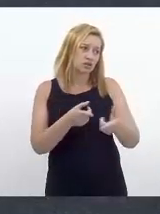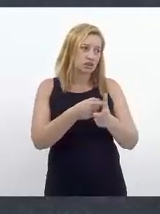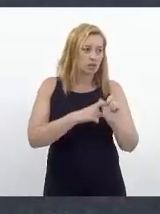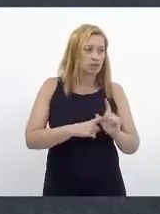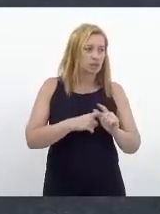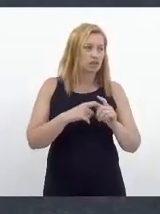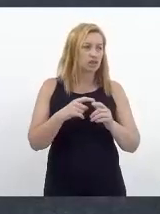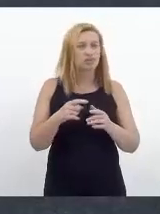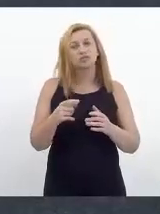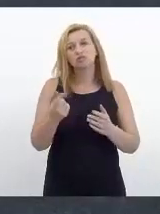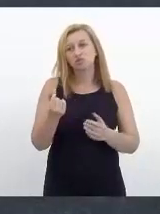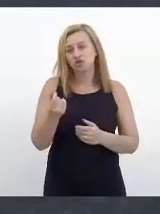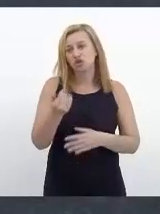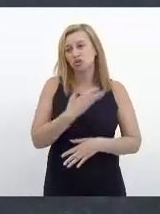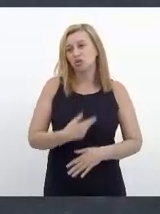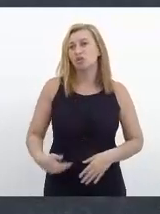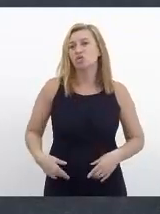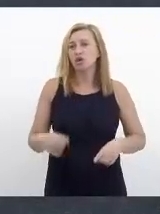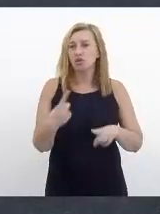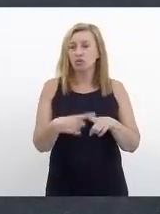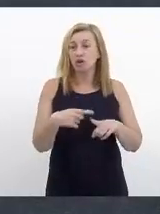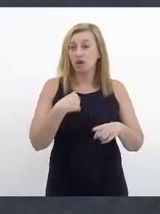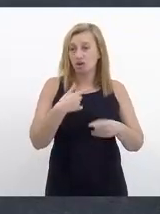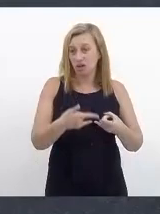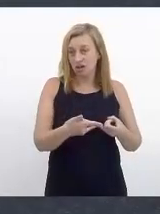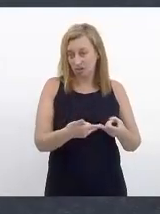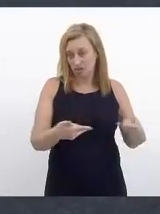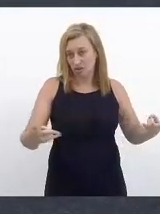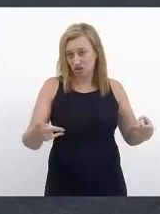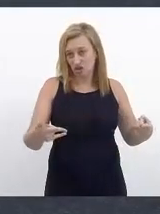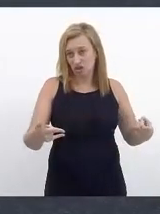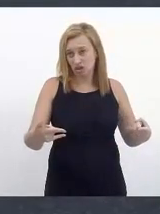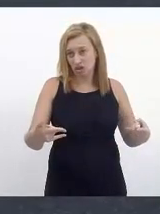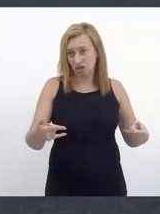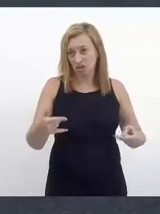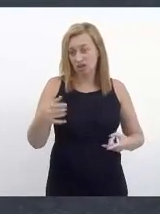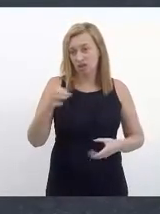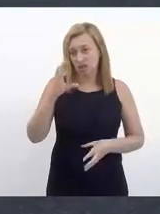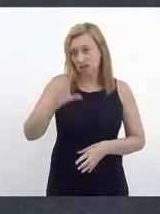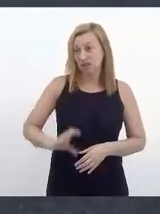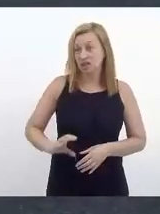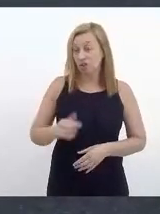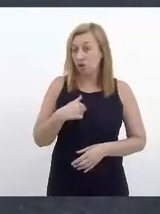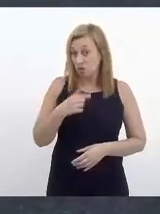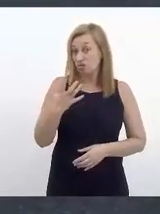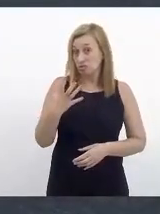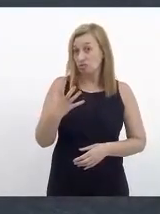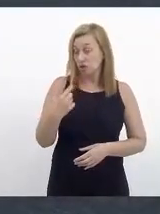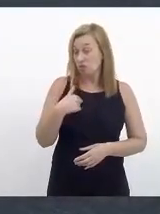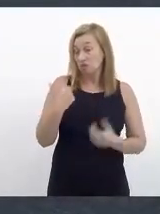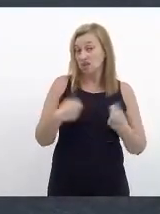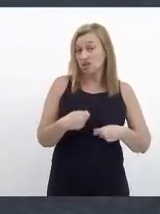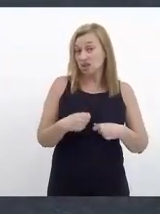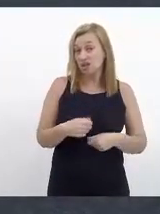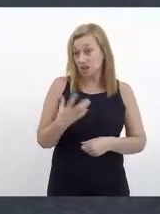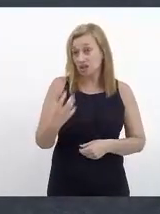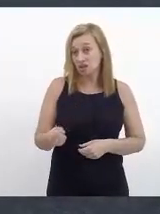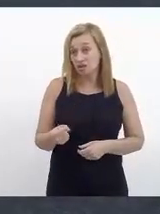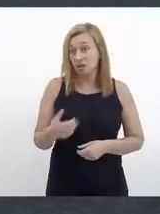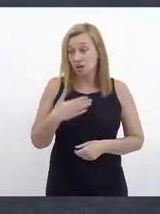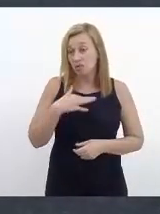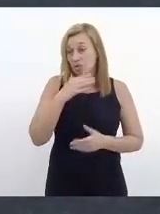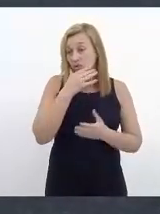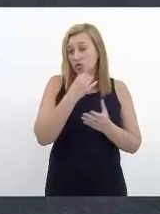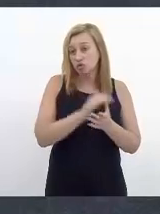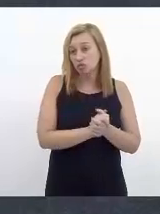emergencial. Porque eu recebi cheque cidadão, não estou fazendo propaganda, não. Mas eu precisei. Eu e meu marido